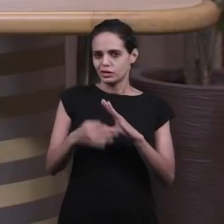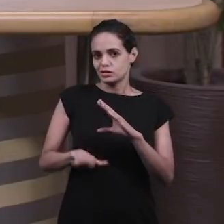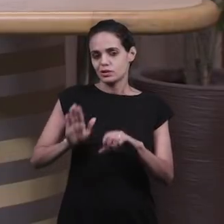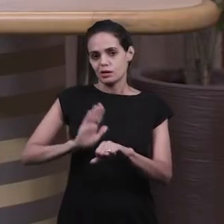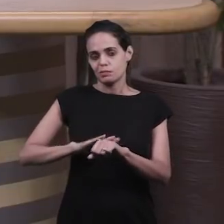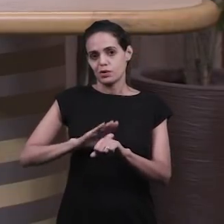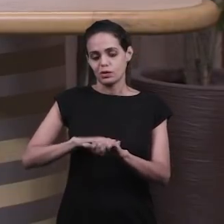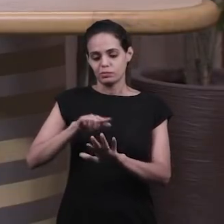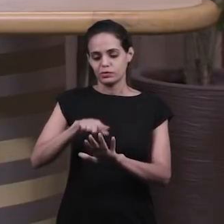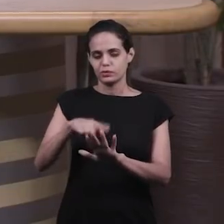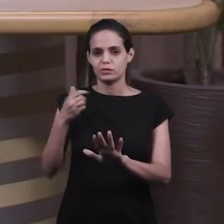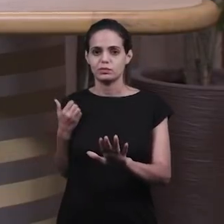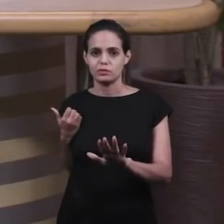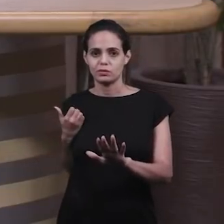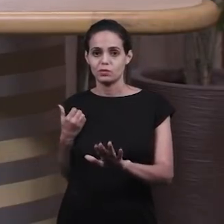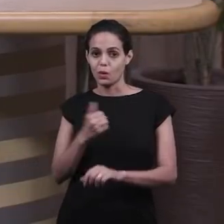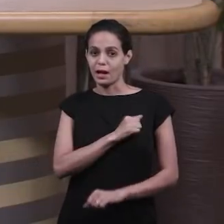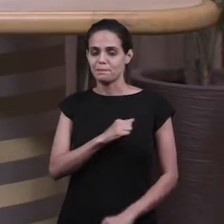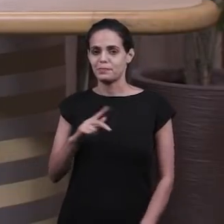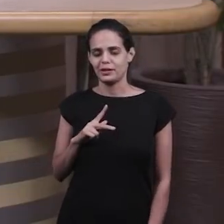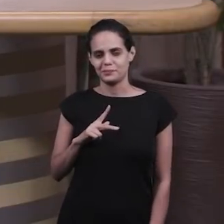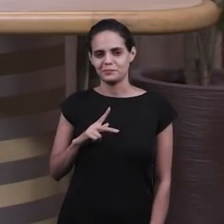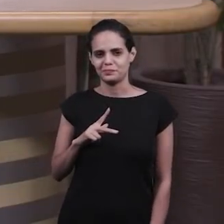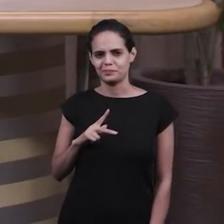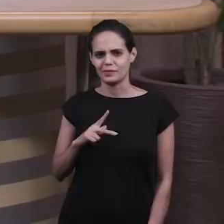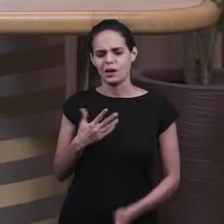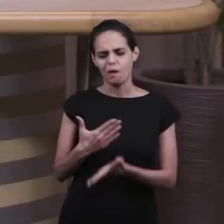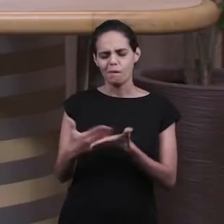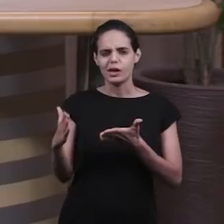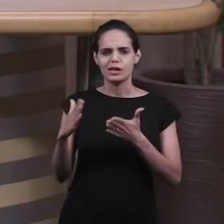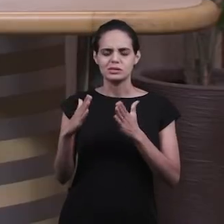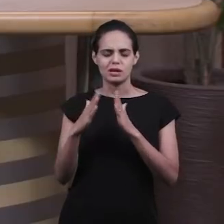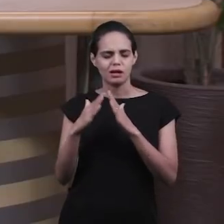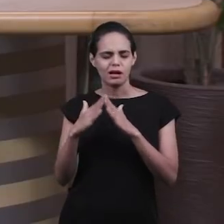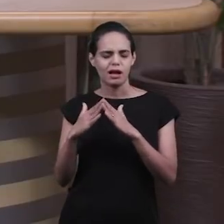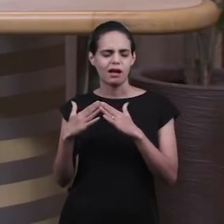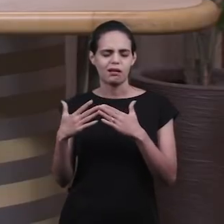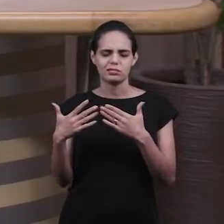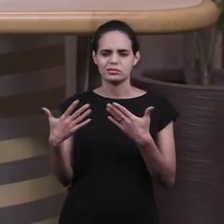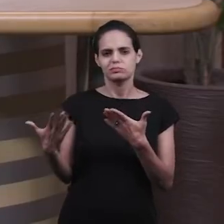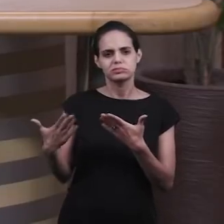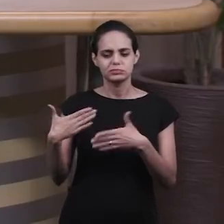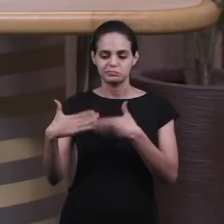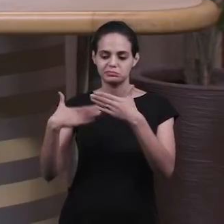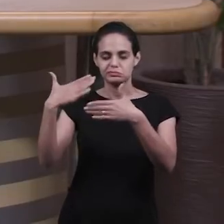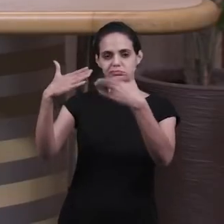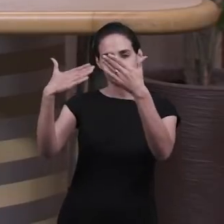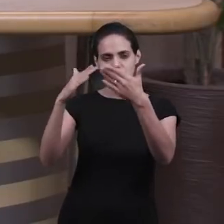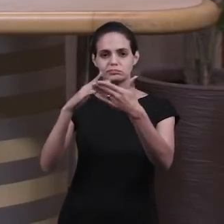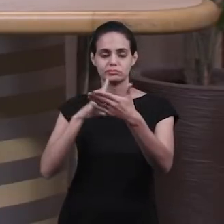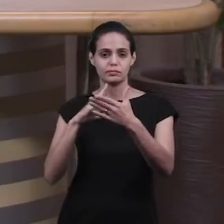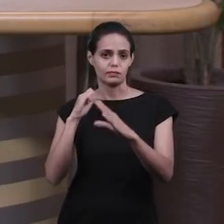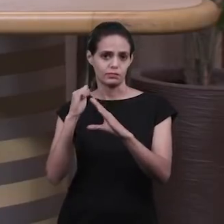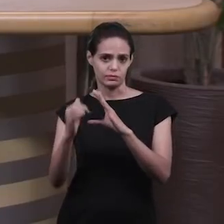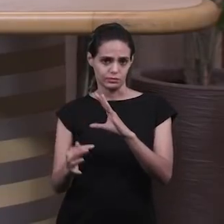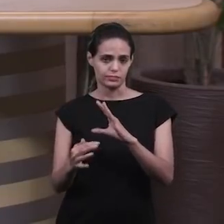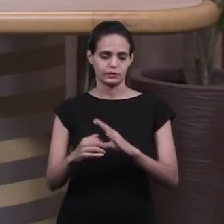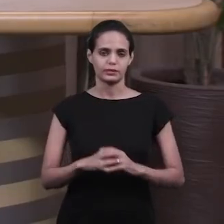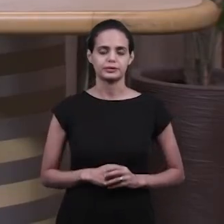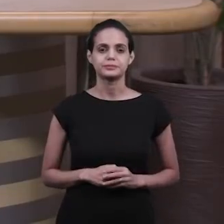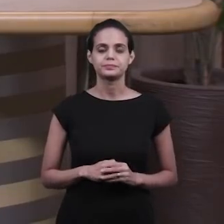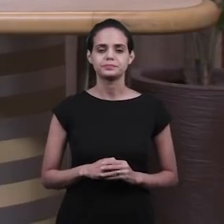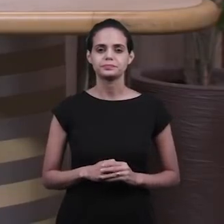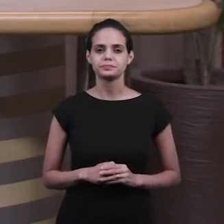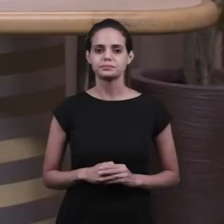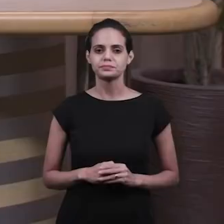vai, ele começa na casa dele, desenvolve, é uma característica. Nós tivemos exemplo disso nos países, quer dizer,